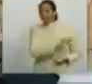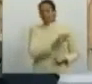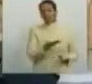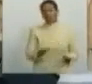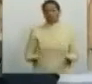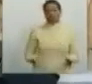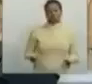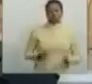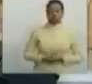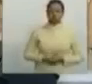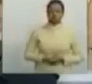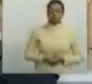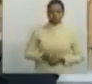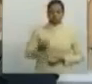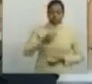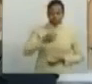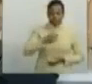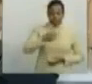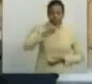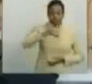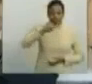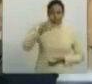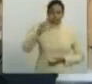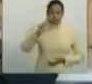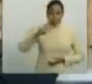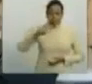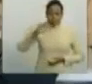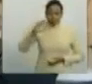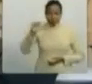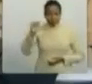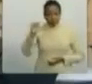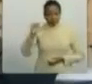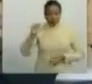Eu nunca vou celebrar casamento de homossexual.